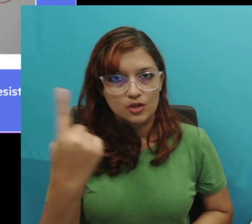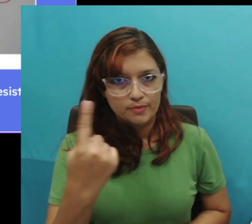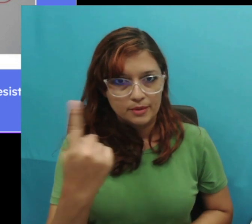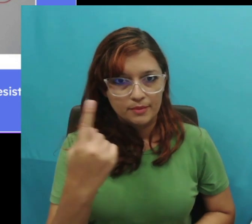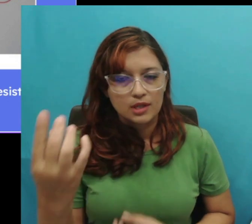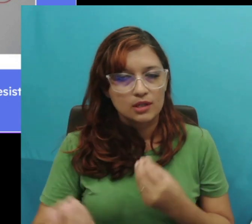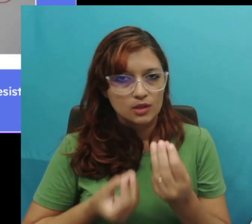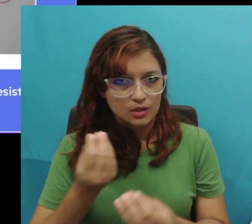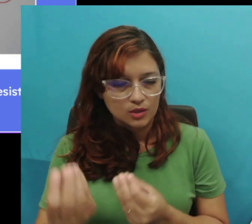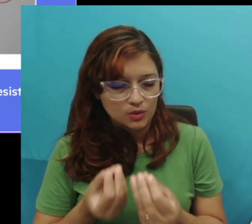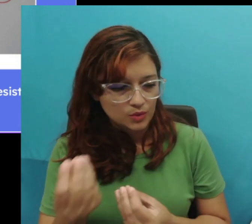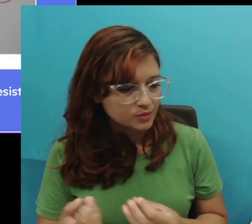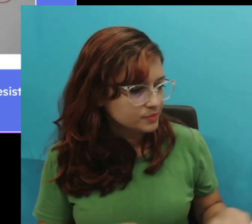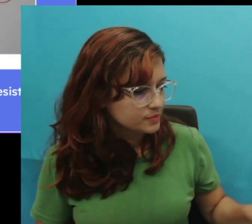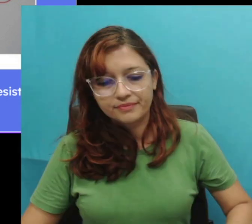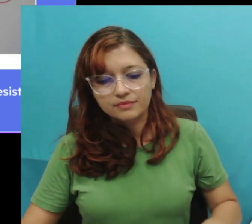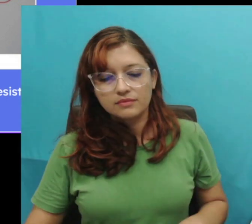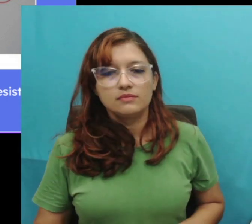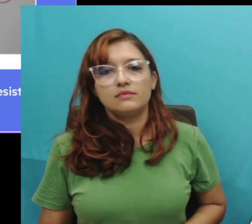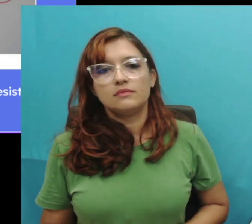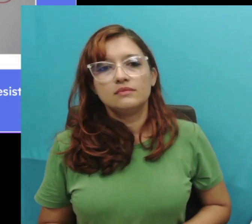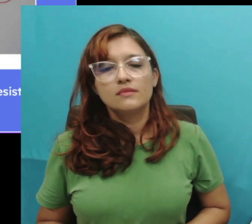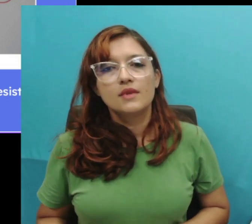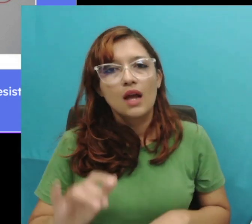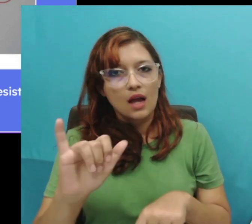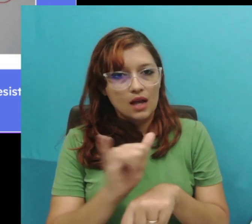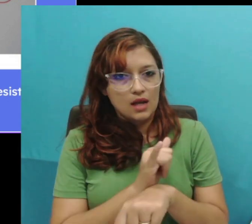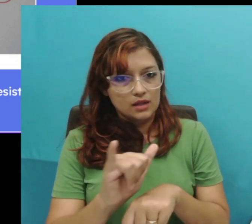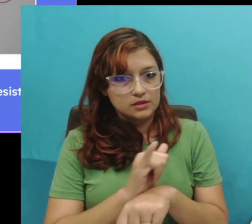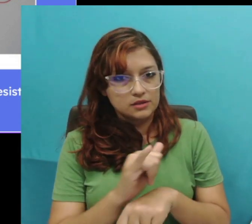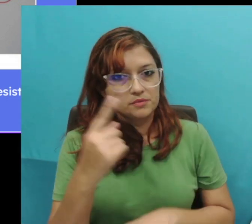A primeira estratégia